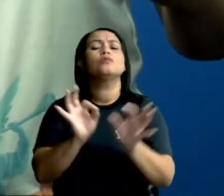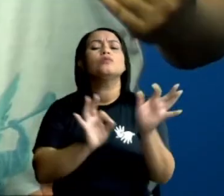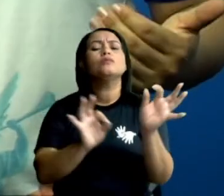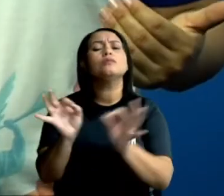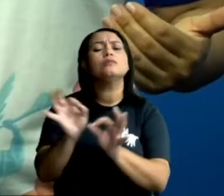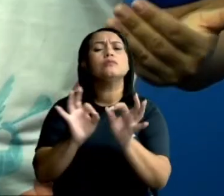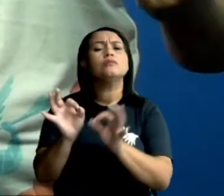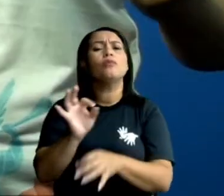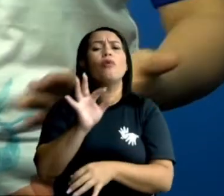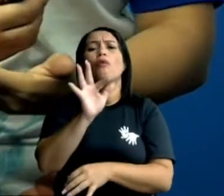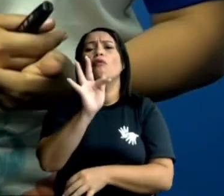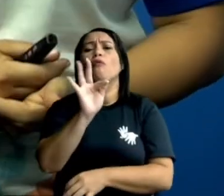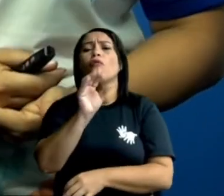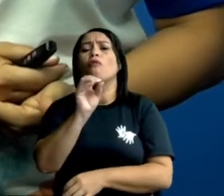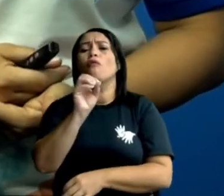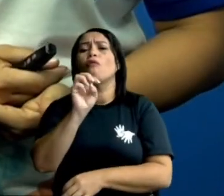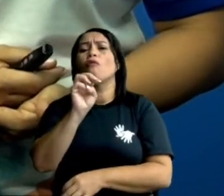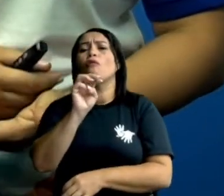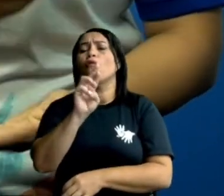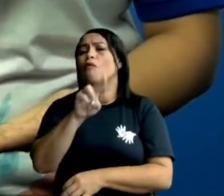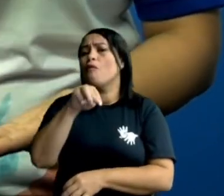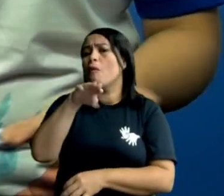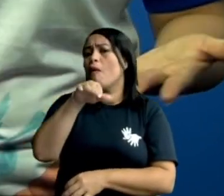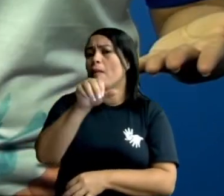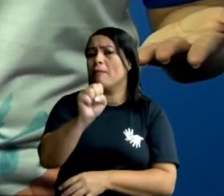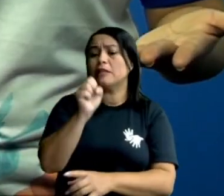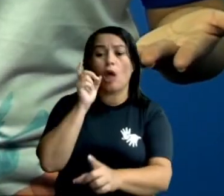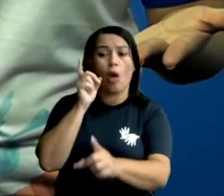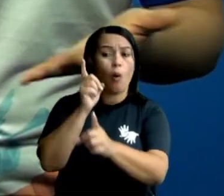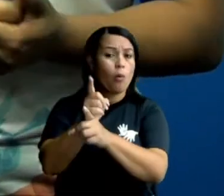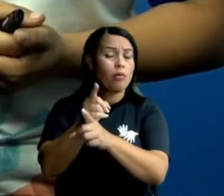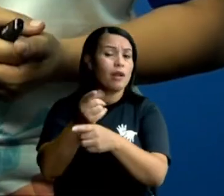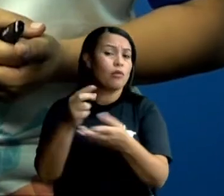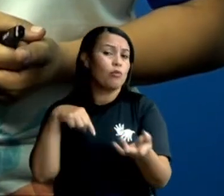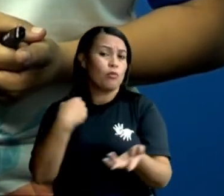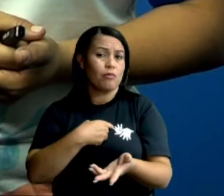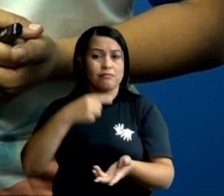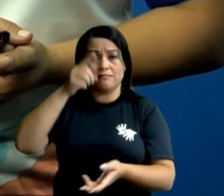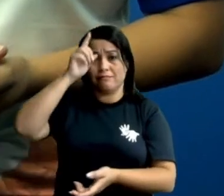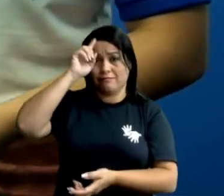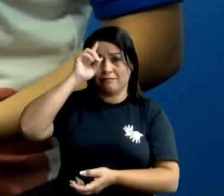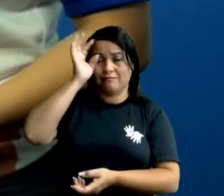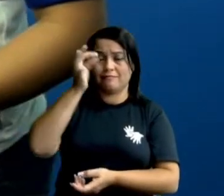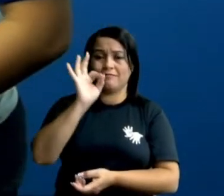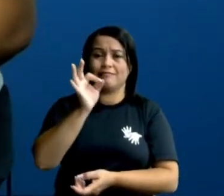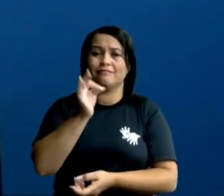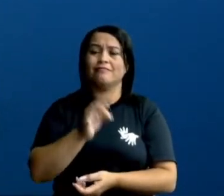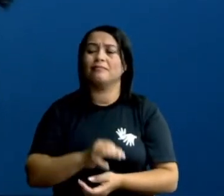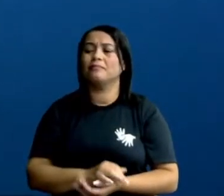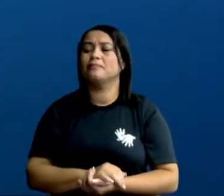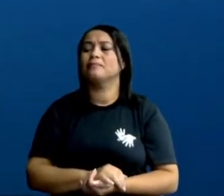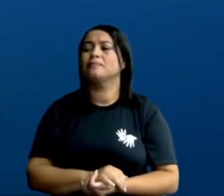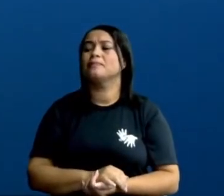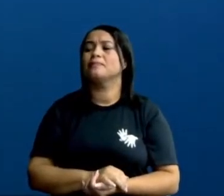de encontrarmos essas figuras geométricas em nosso dia a dia. Tá certo,